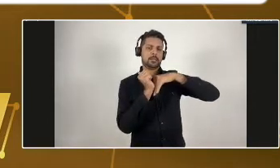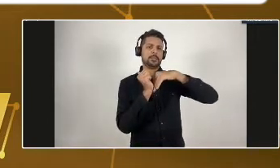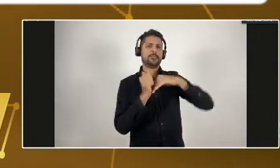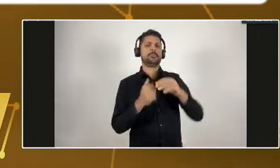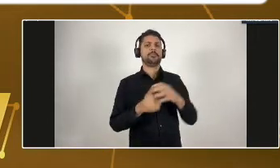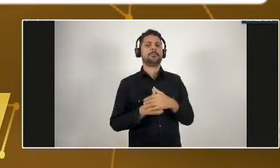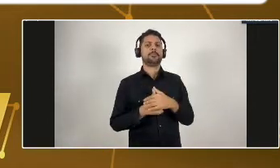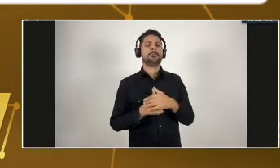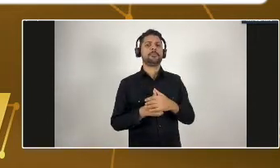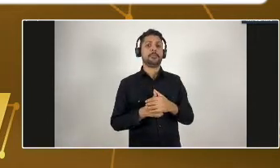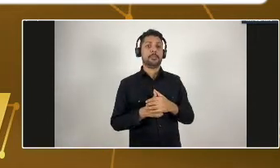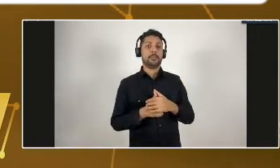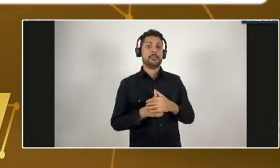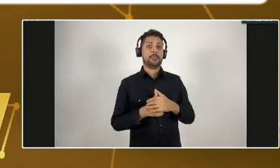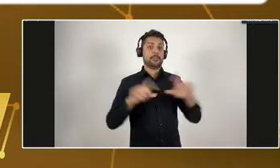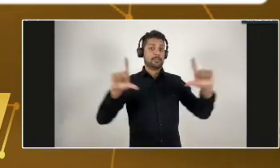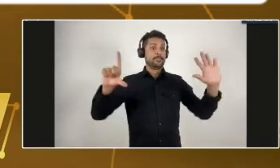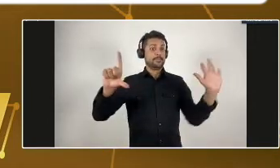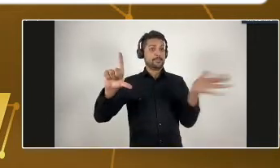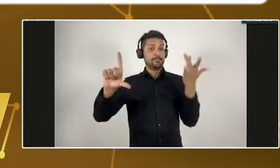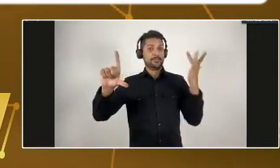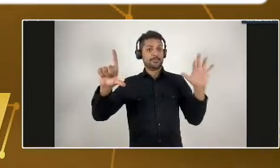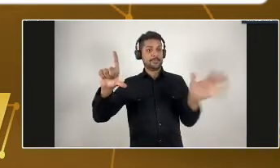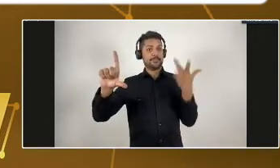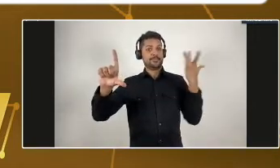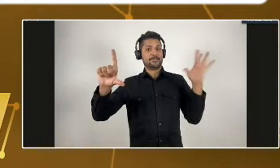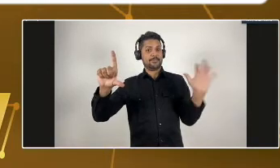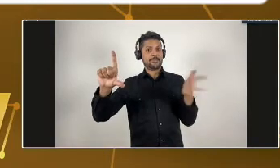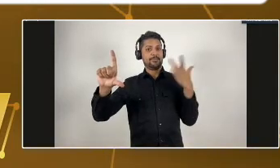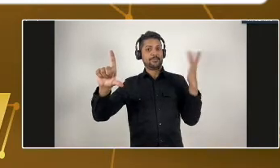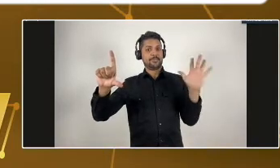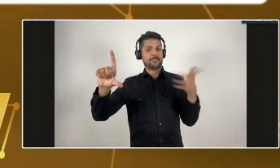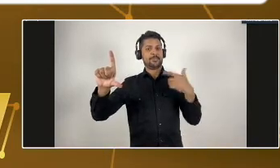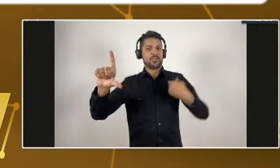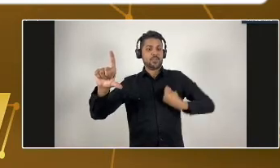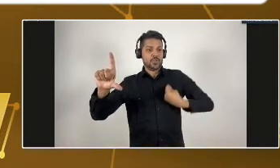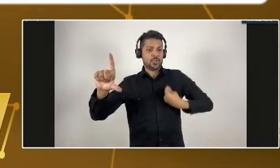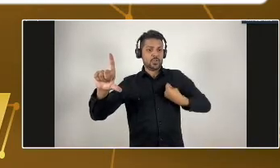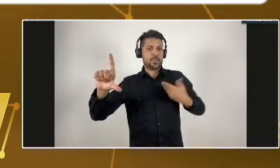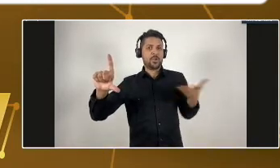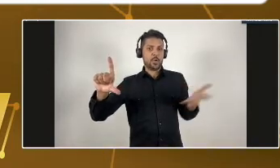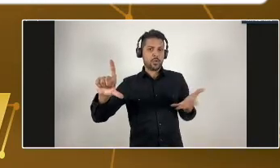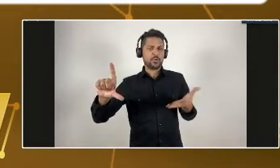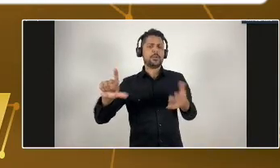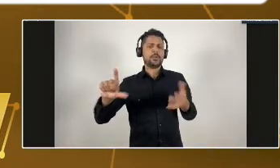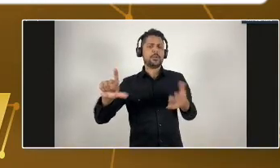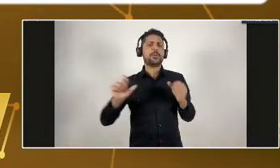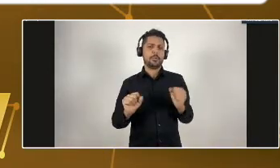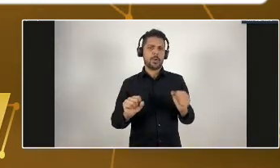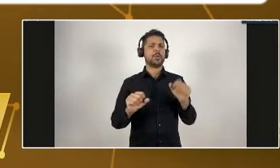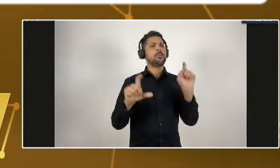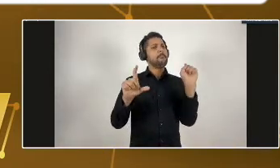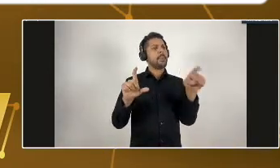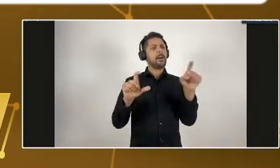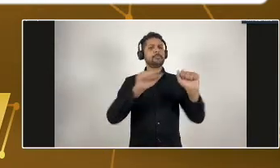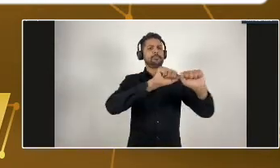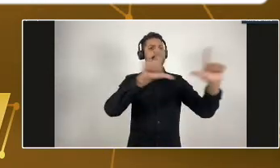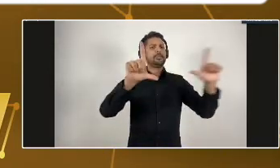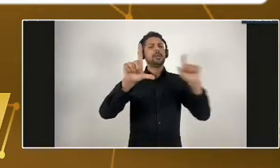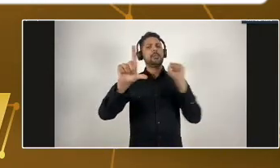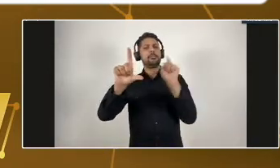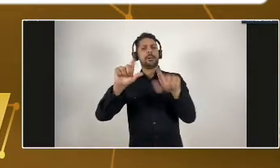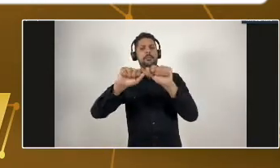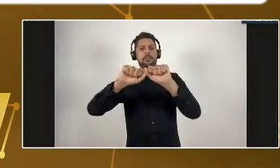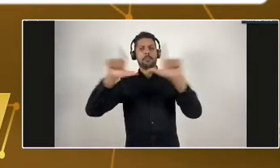que estão presentes aqui hoje são aplicações abertas que podem ser acessadas. Uma delas é o Protecto, que vai